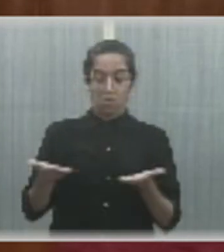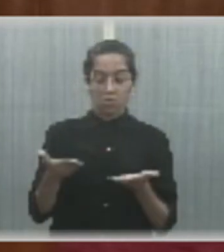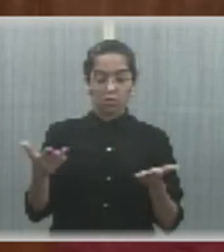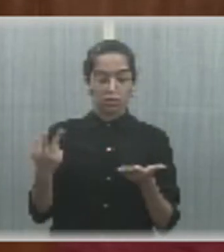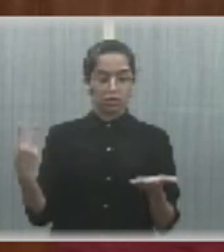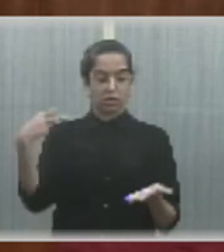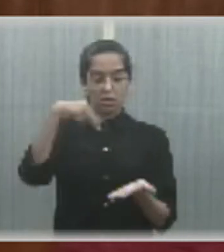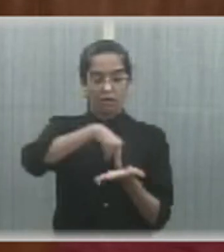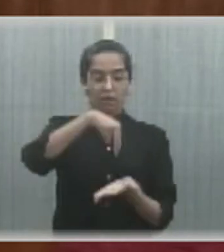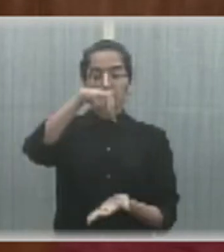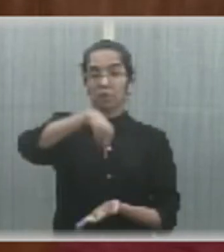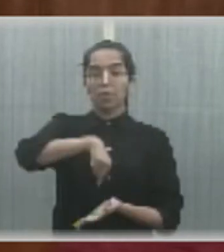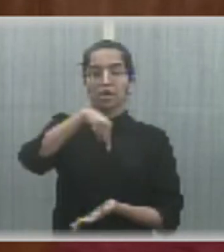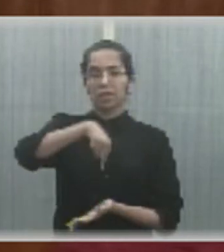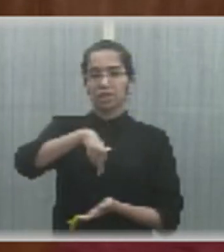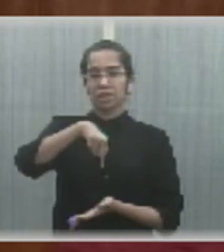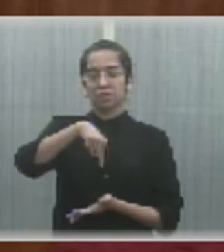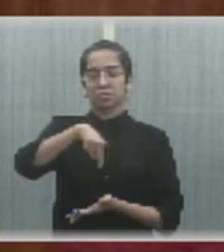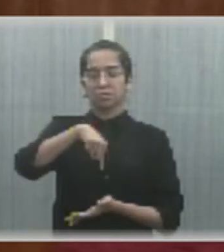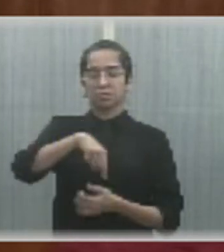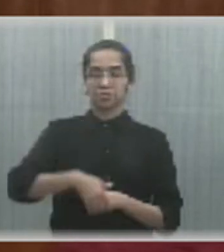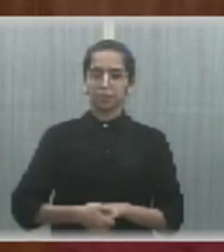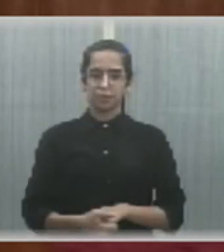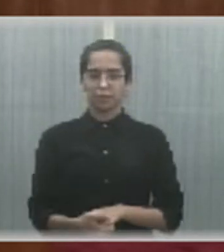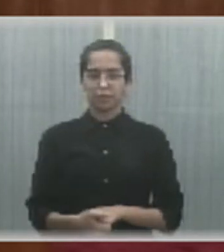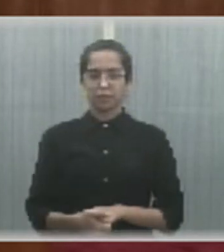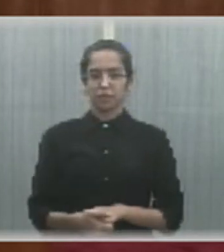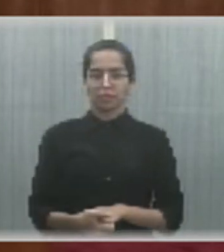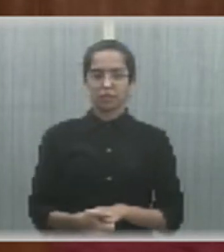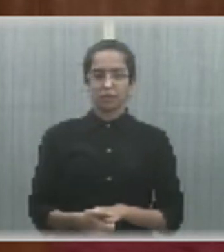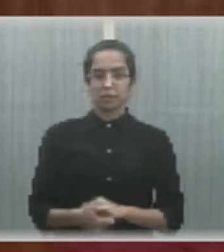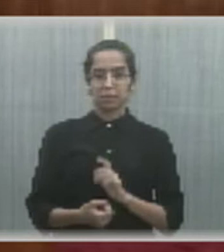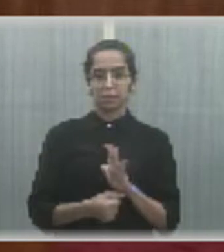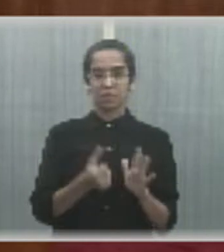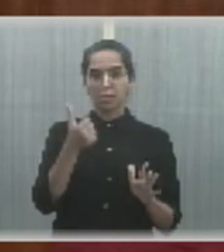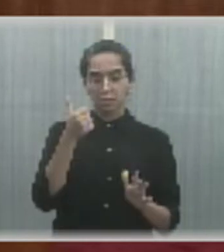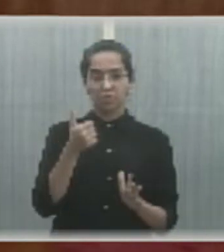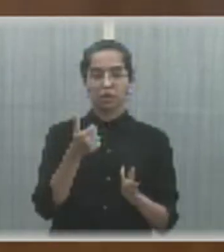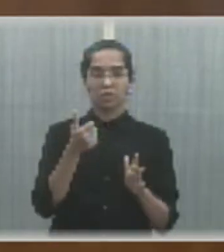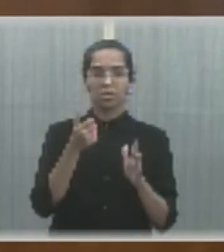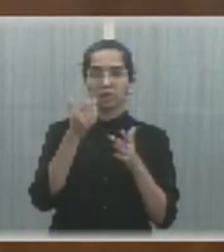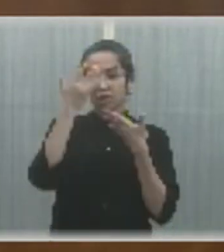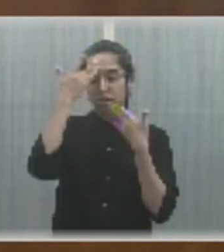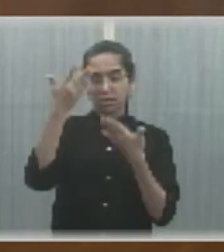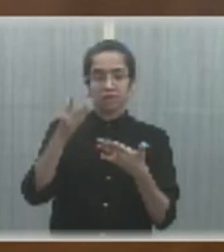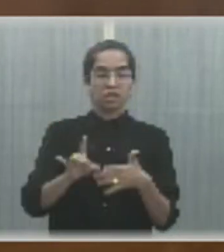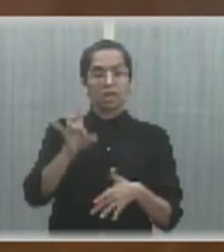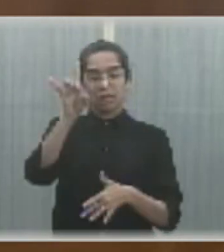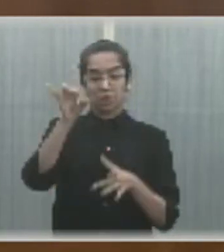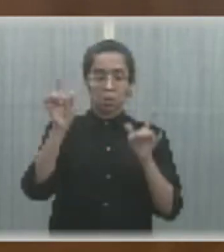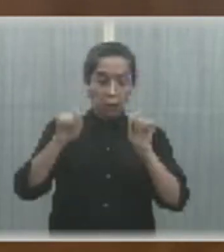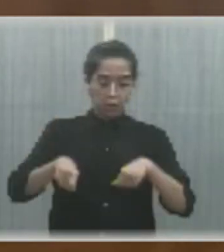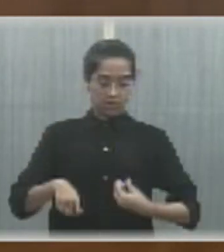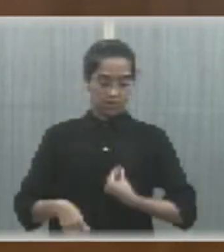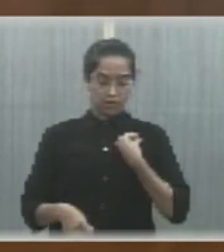aqui a essa tribuna, em primeiro lugar, agradecendo a Deus pela oportunidade de estar